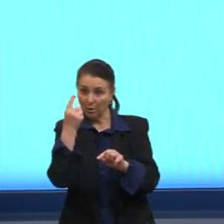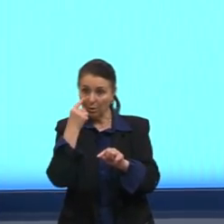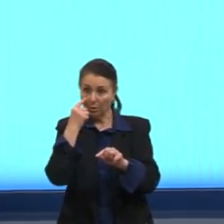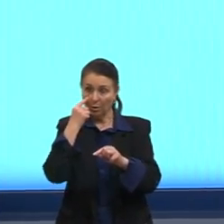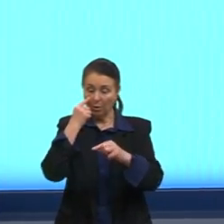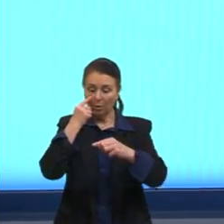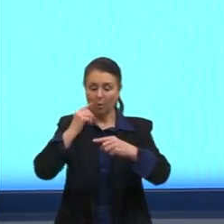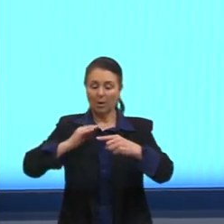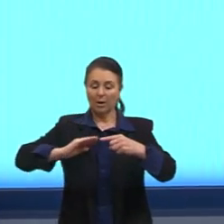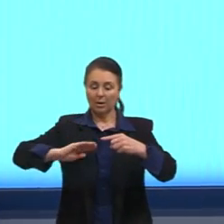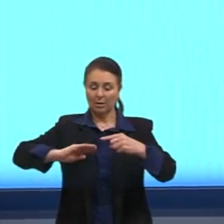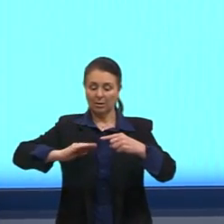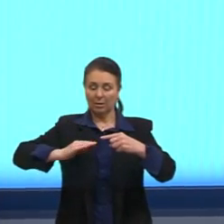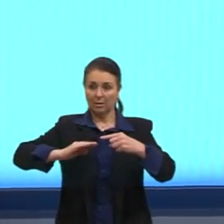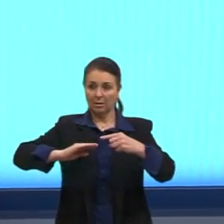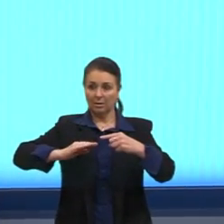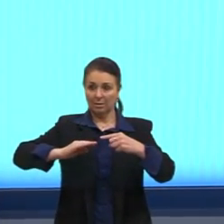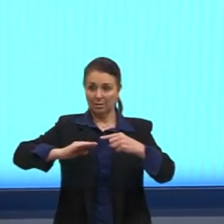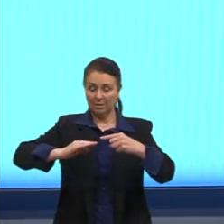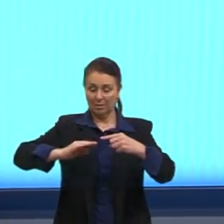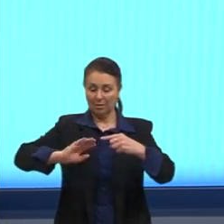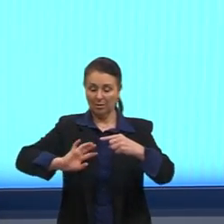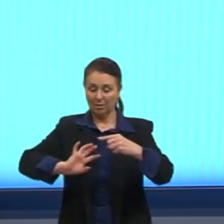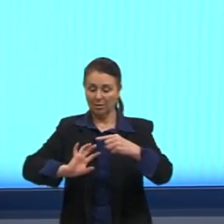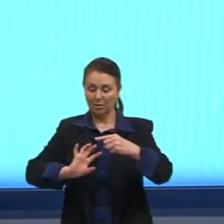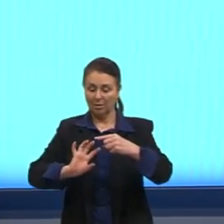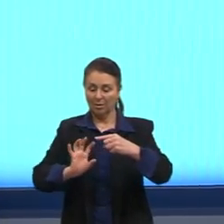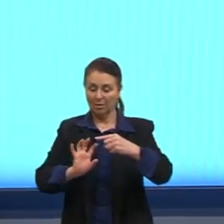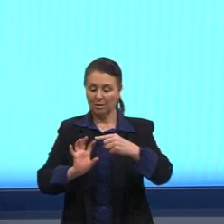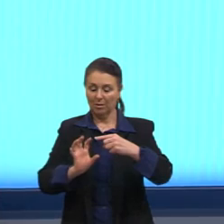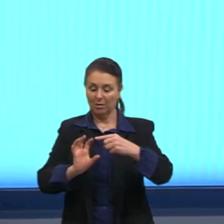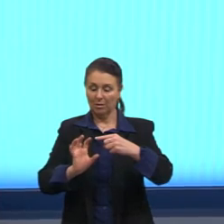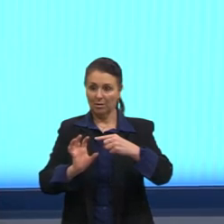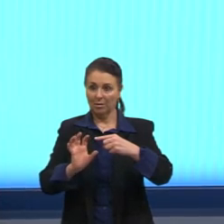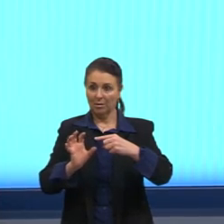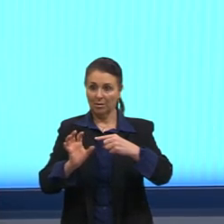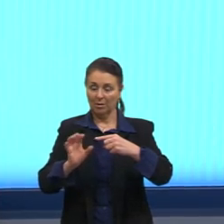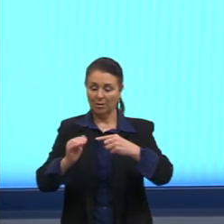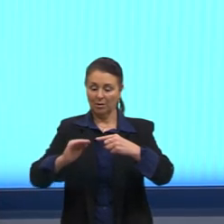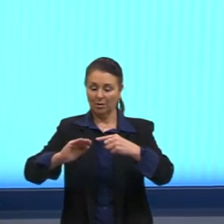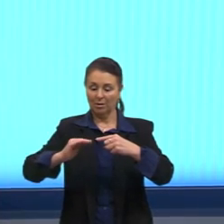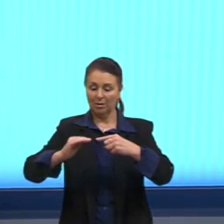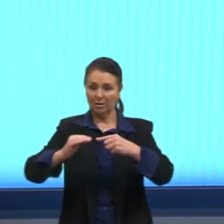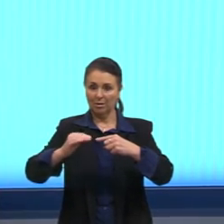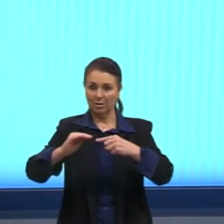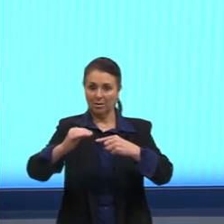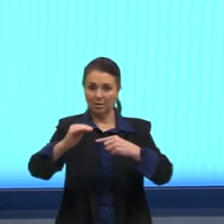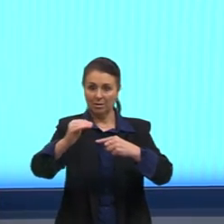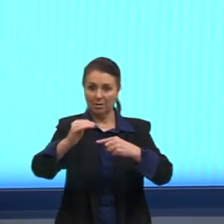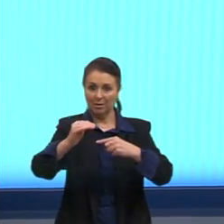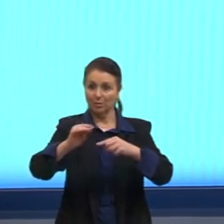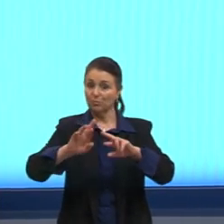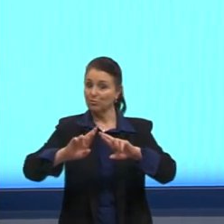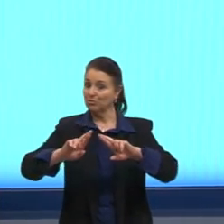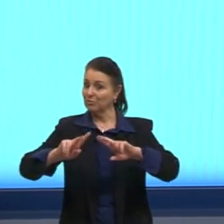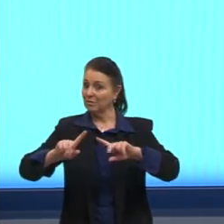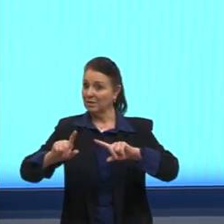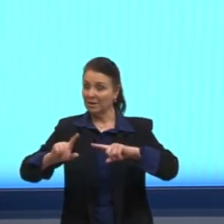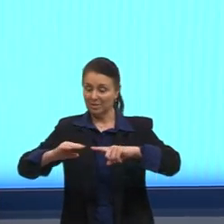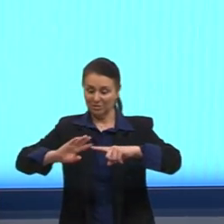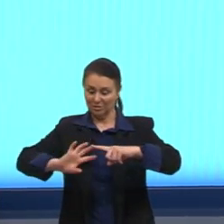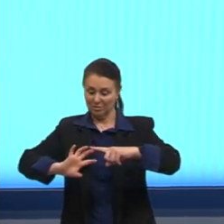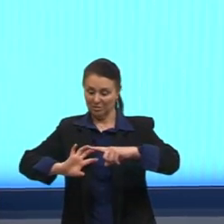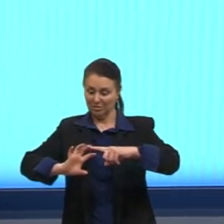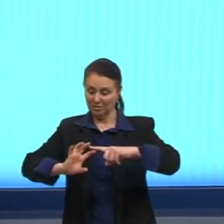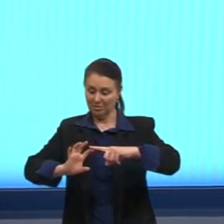já começou a assumir então um formato um pouco mais circular, né? Com as bordas circulares aqui. E